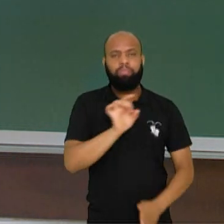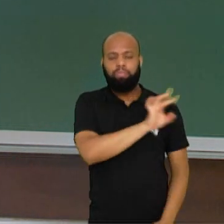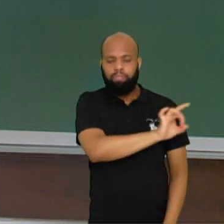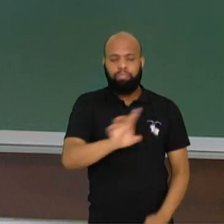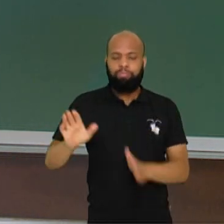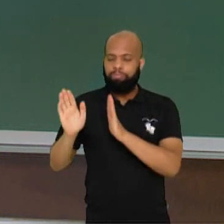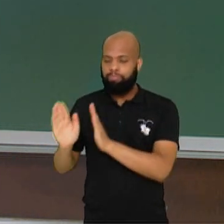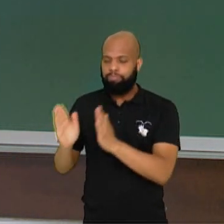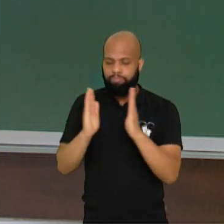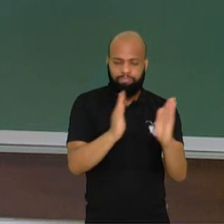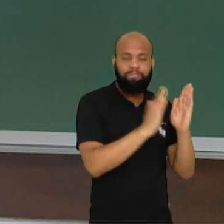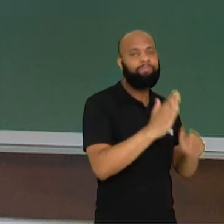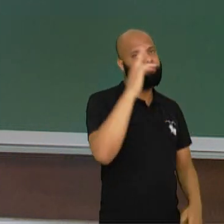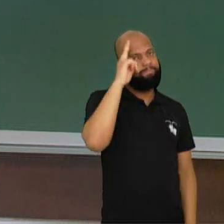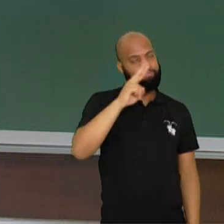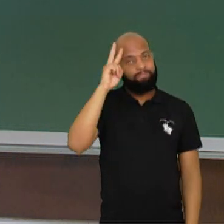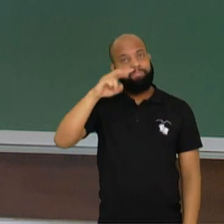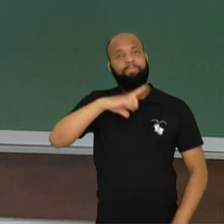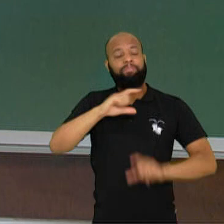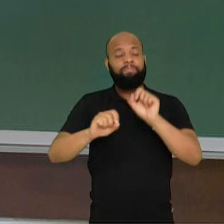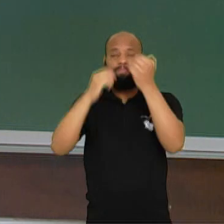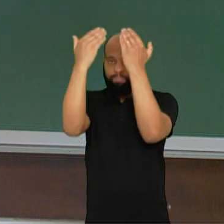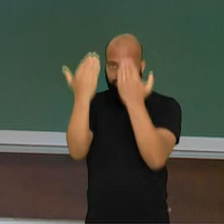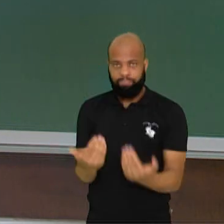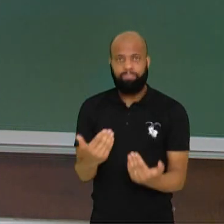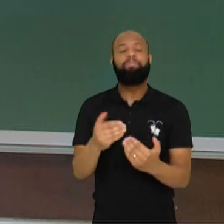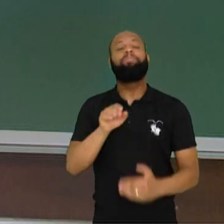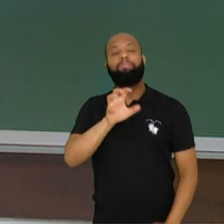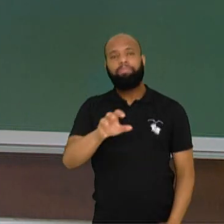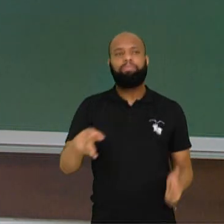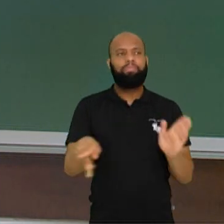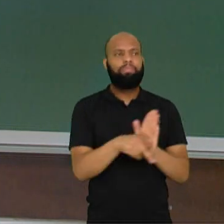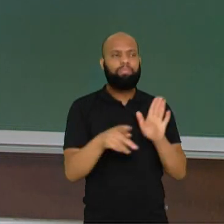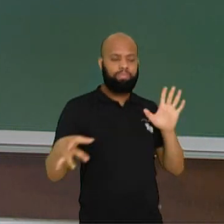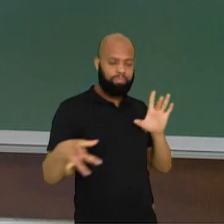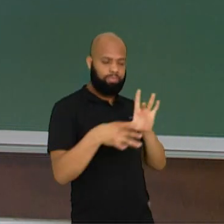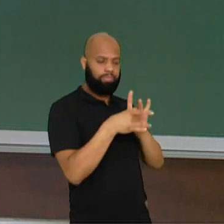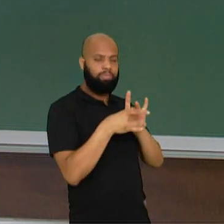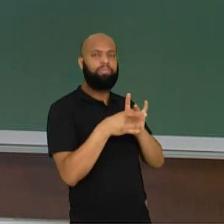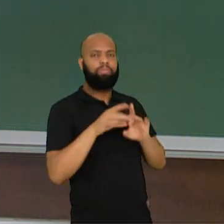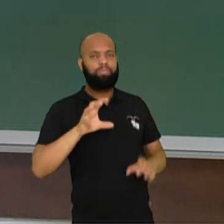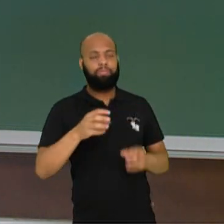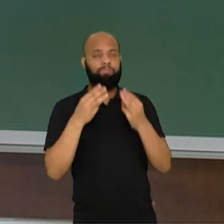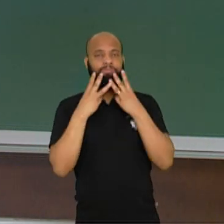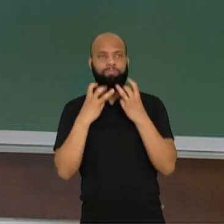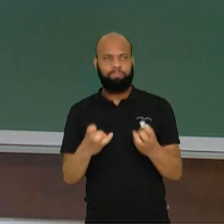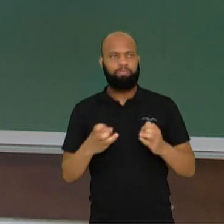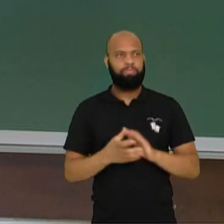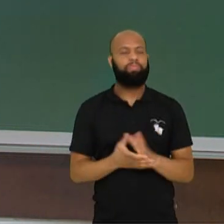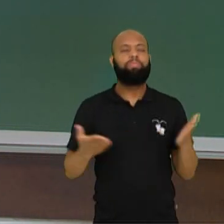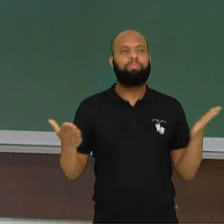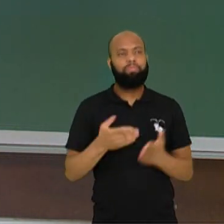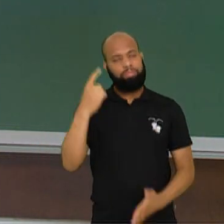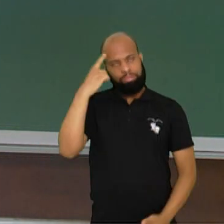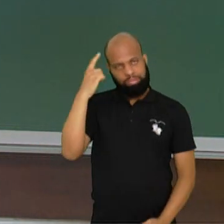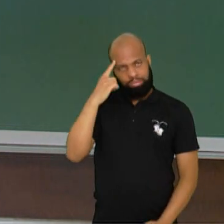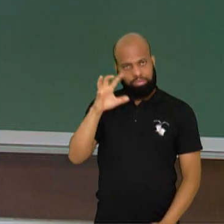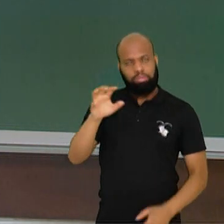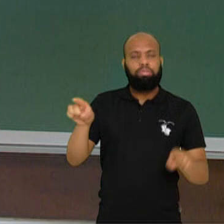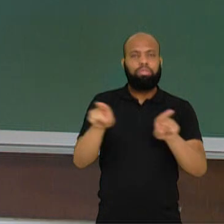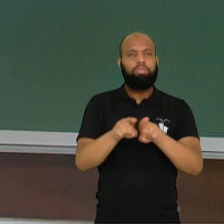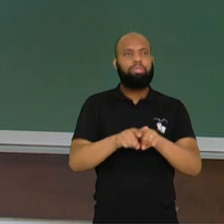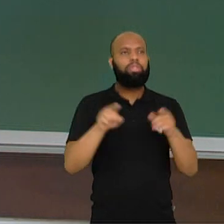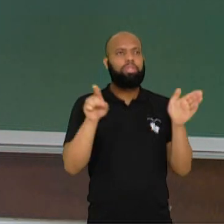momento histórico é o que está em análise aí, de acordo com o Marx, ok? Para a gente pensar isso, o